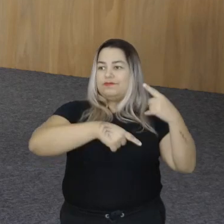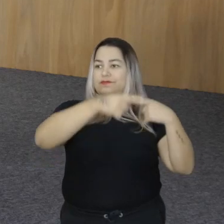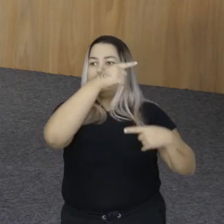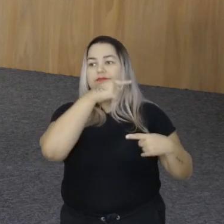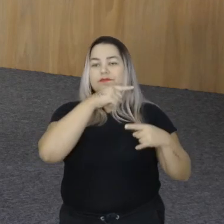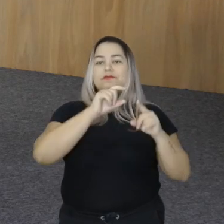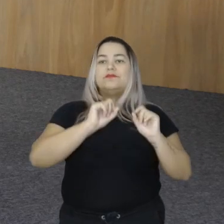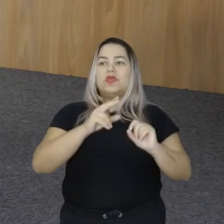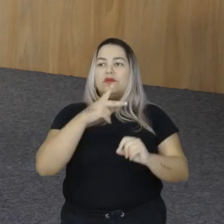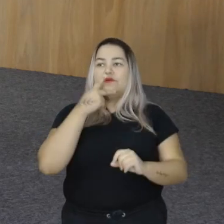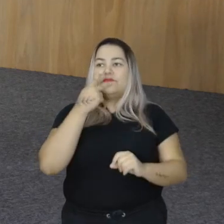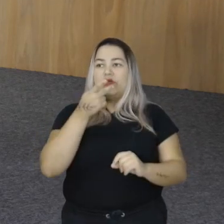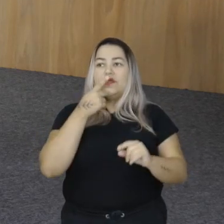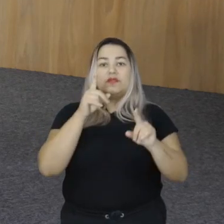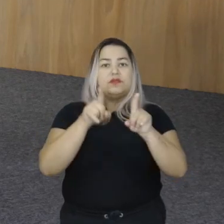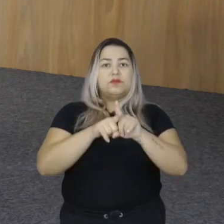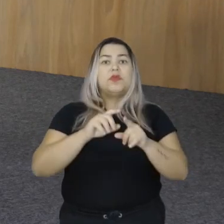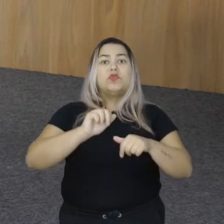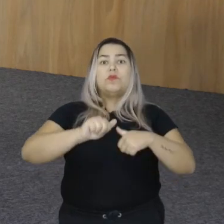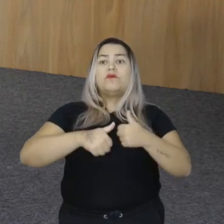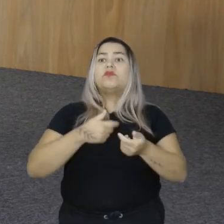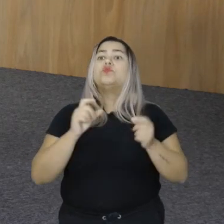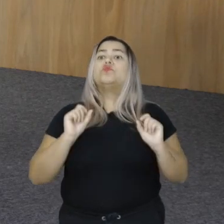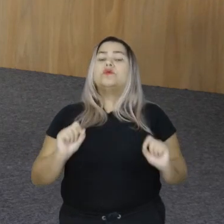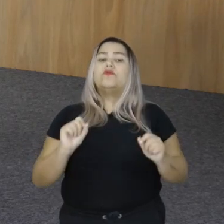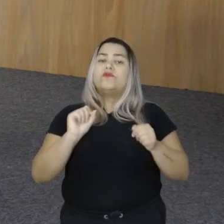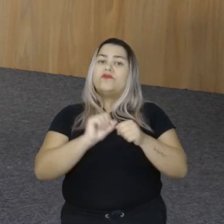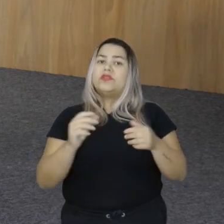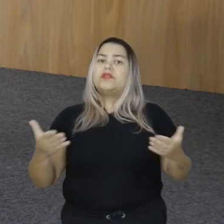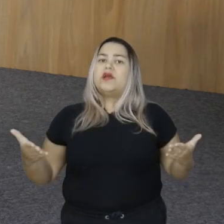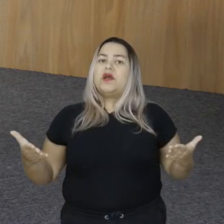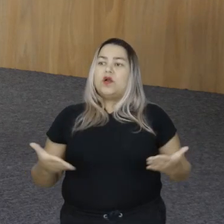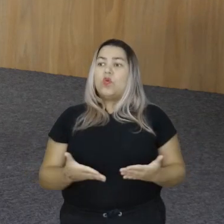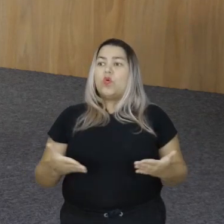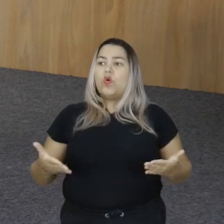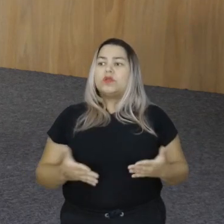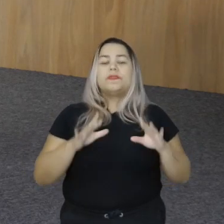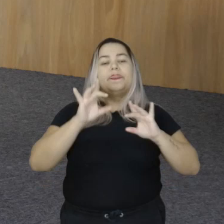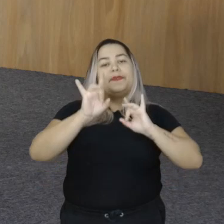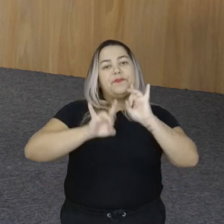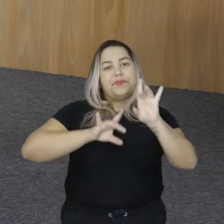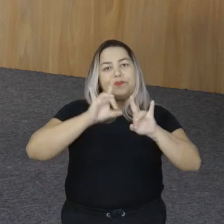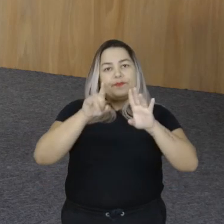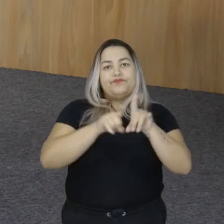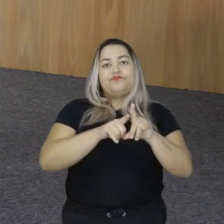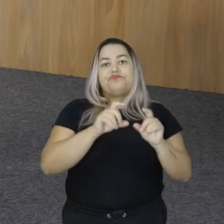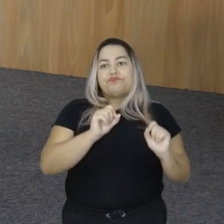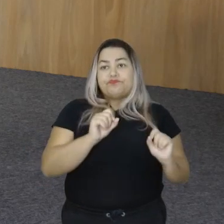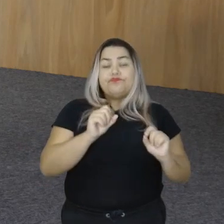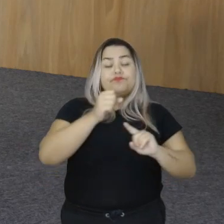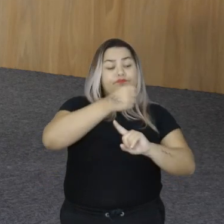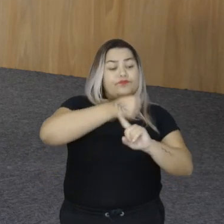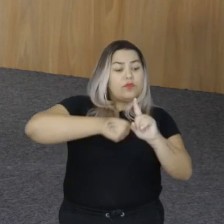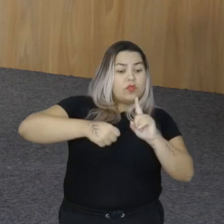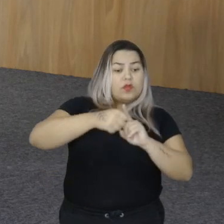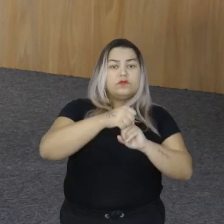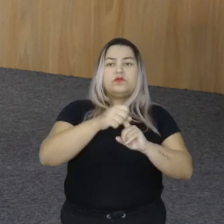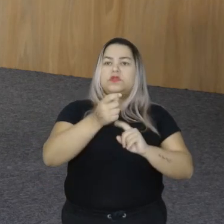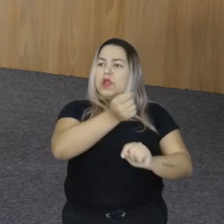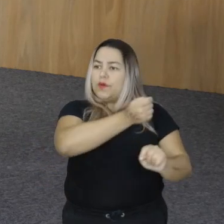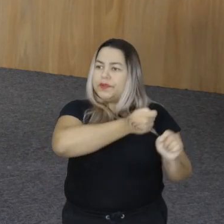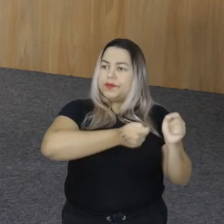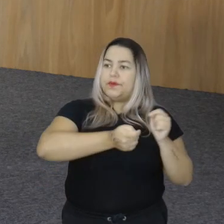falar sobre isso também, de um balanço do que foi feito até agora, especialmente nas áreas social e econômica.